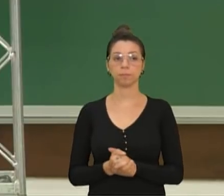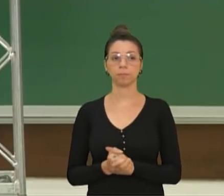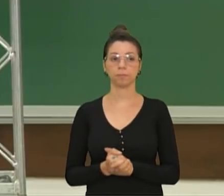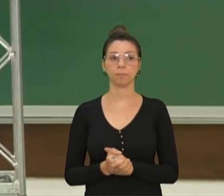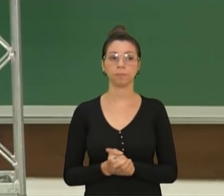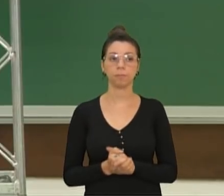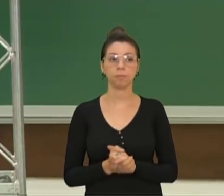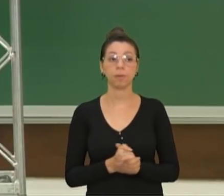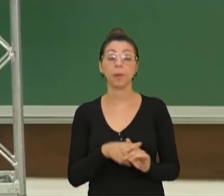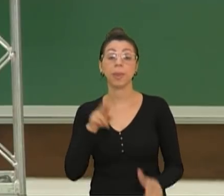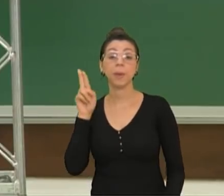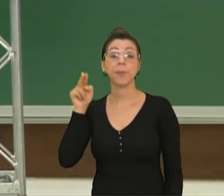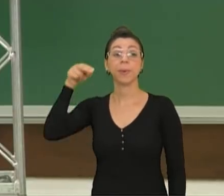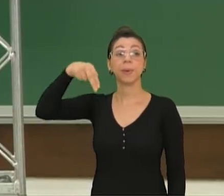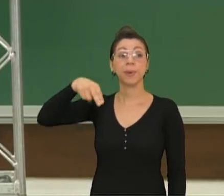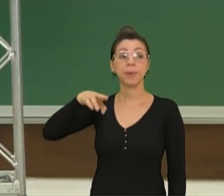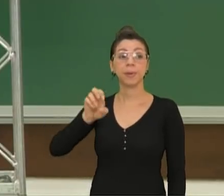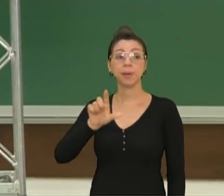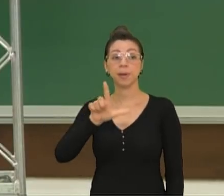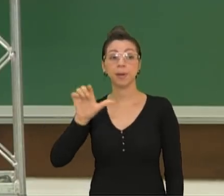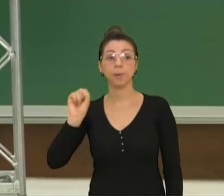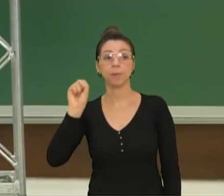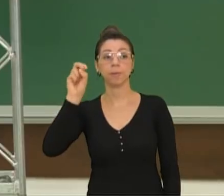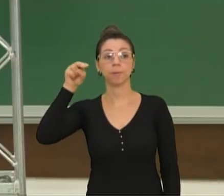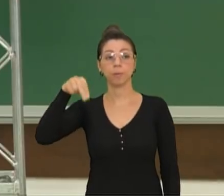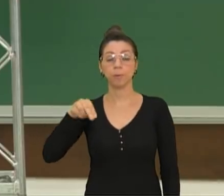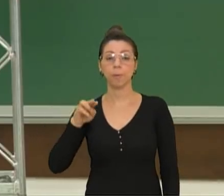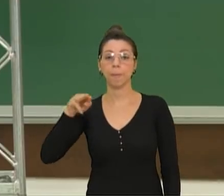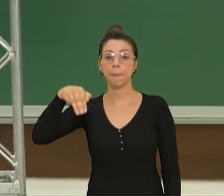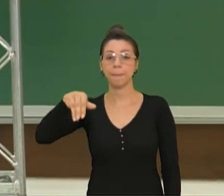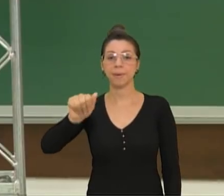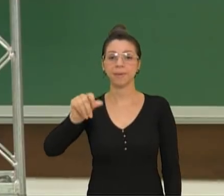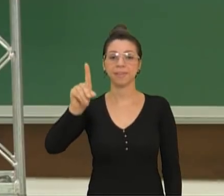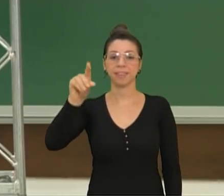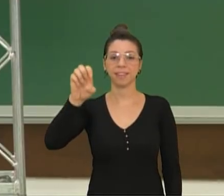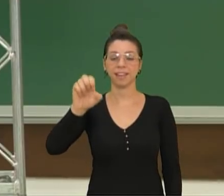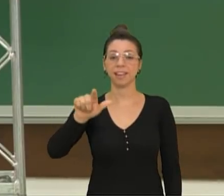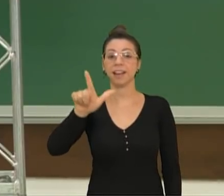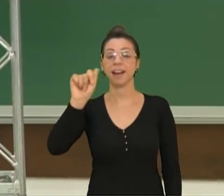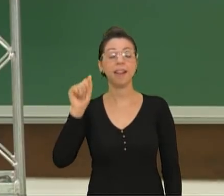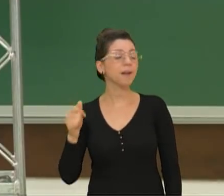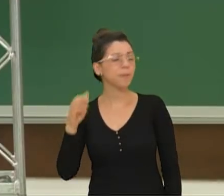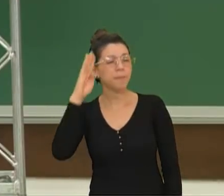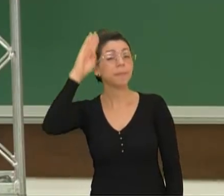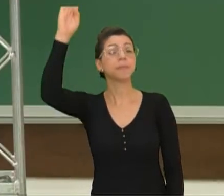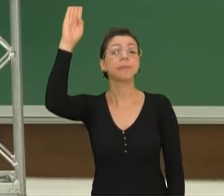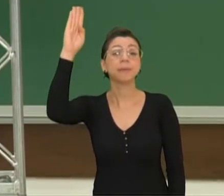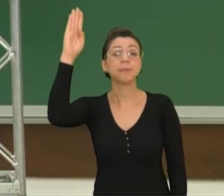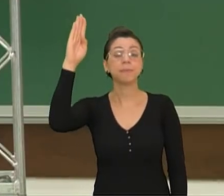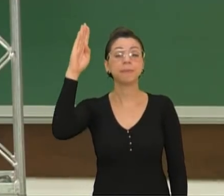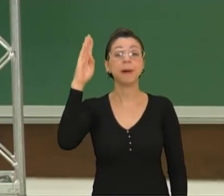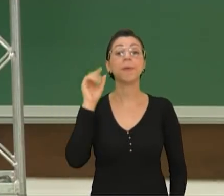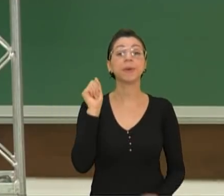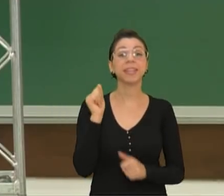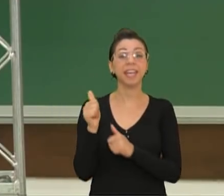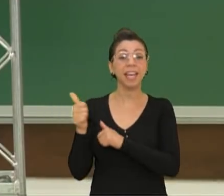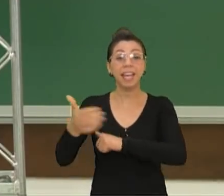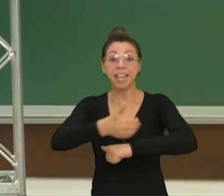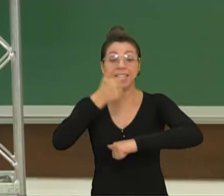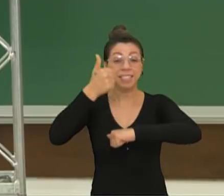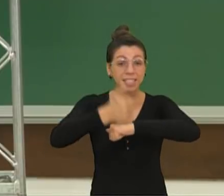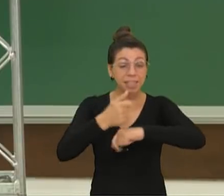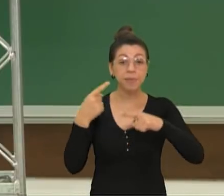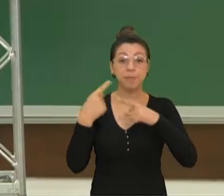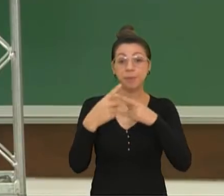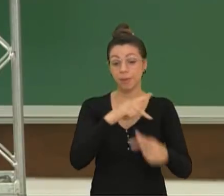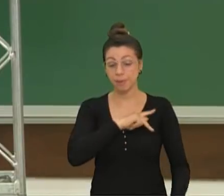Nelson Mandela, um dos principais líderes, tá, da África do Sul, mais conhecidos mundialmente, né, por ter sido presidente na época da